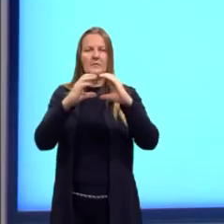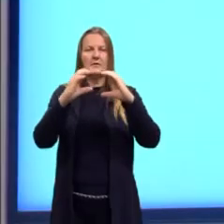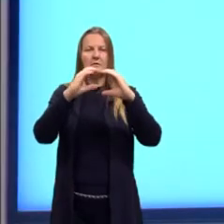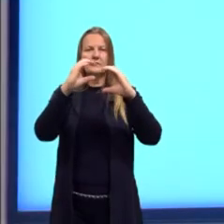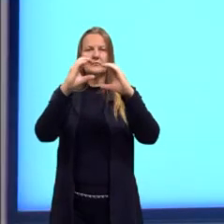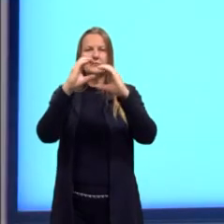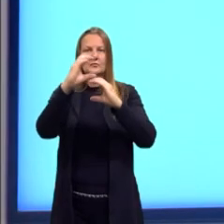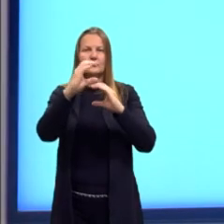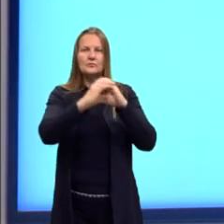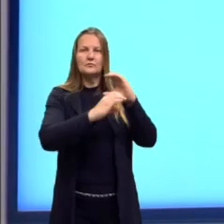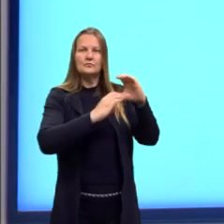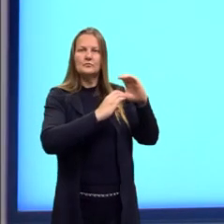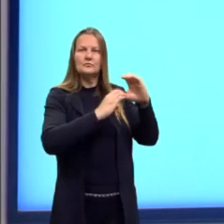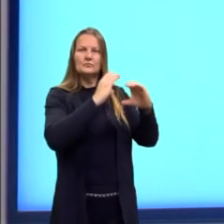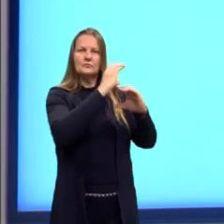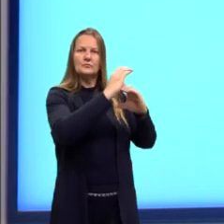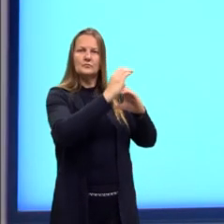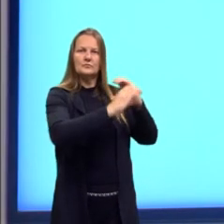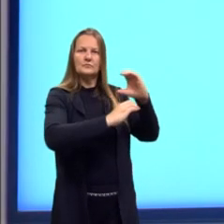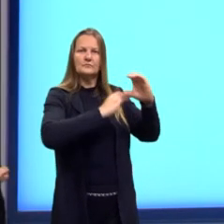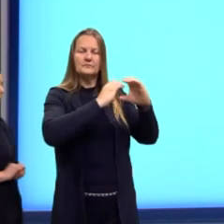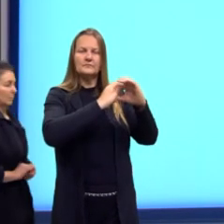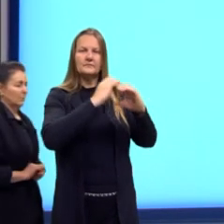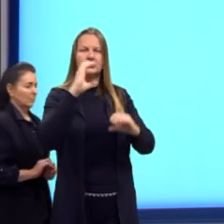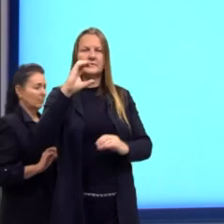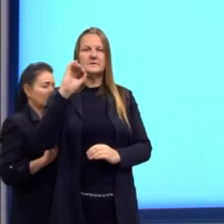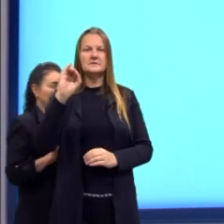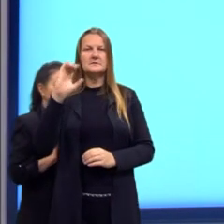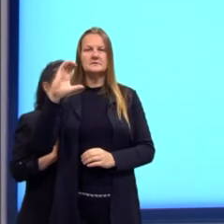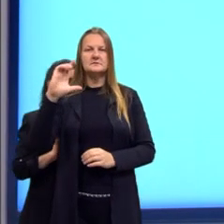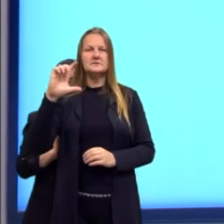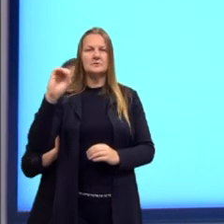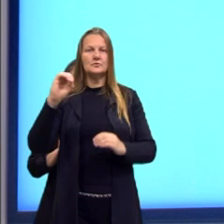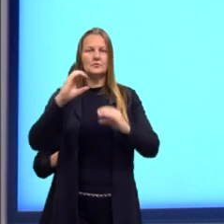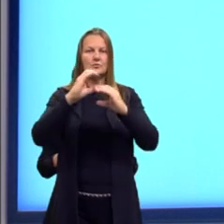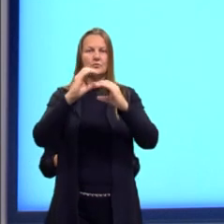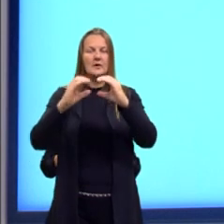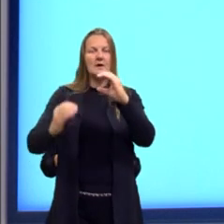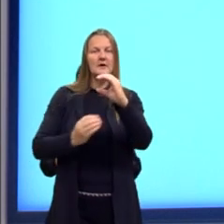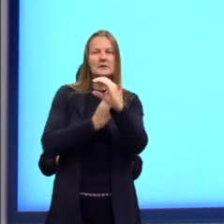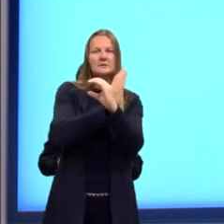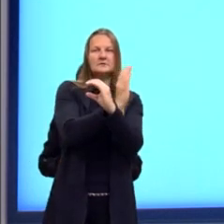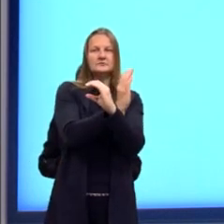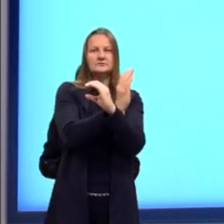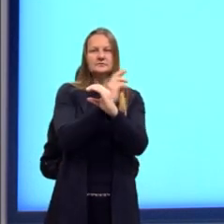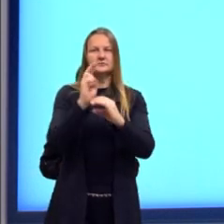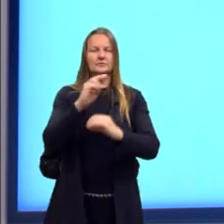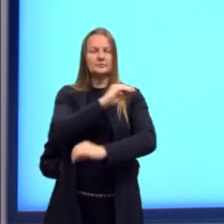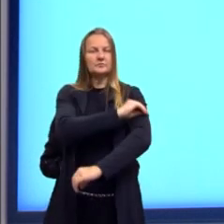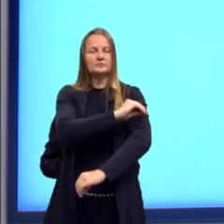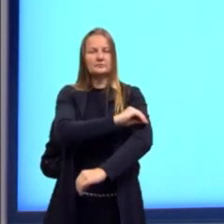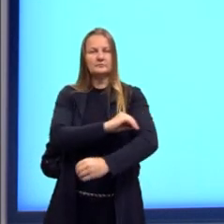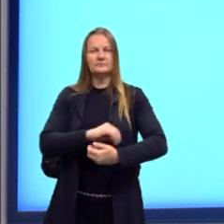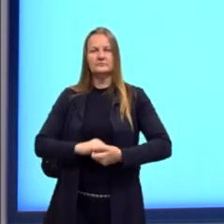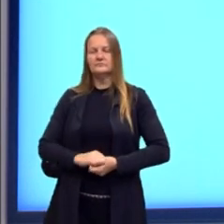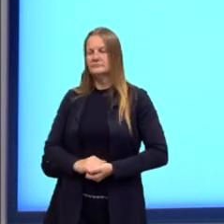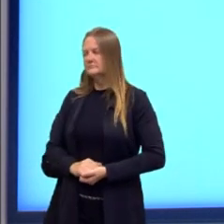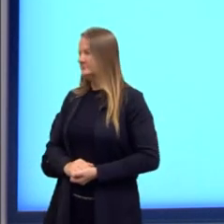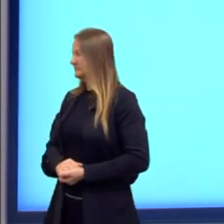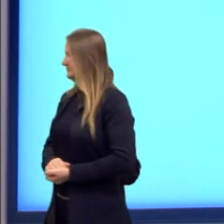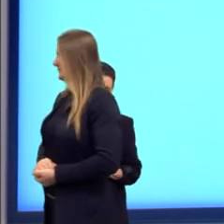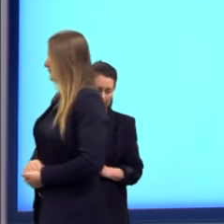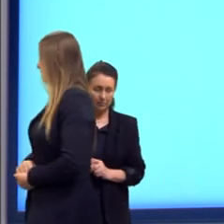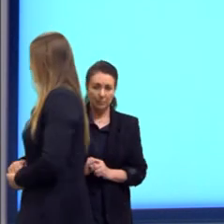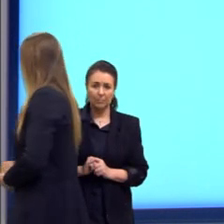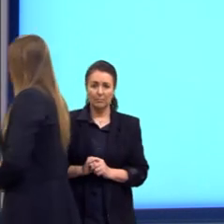ciclo no em frente né do nome do álcool então se eu identifiquei que tá ligado a um